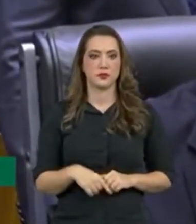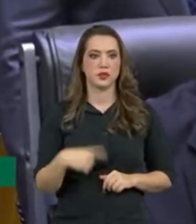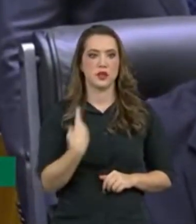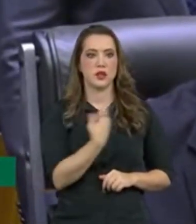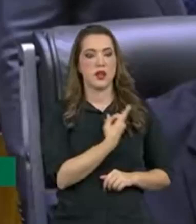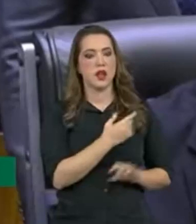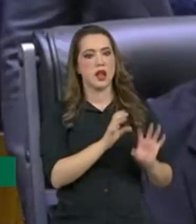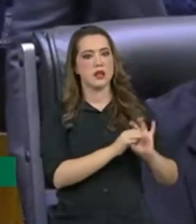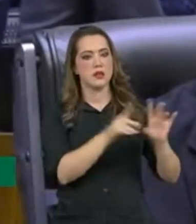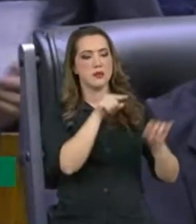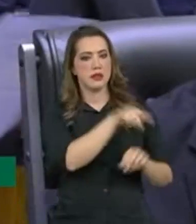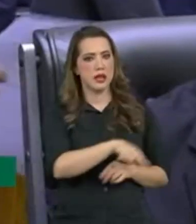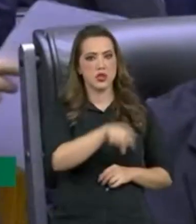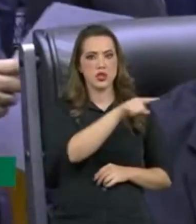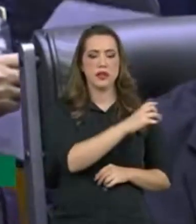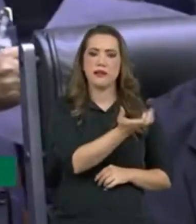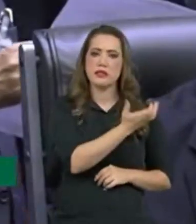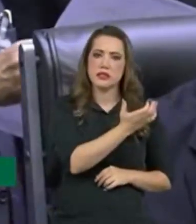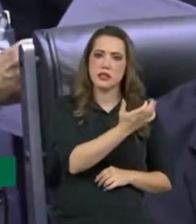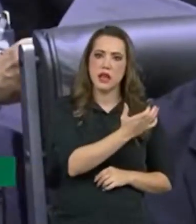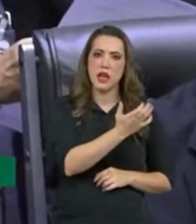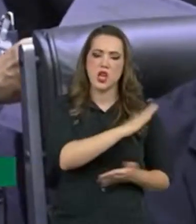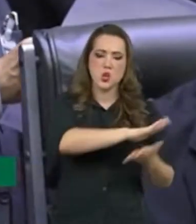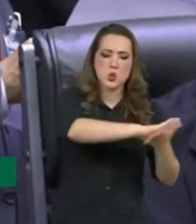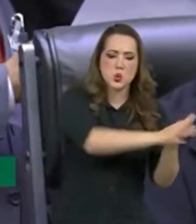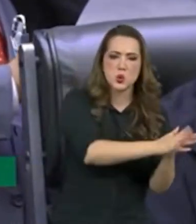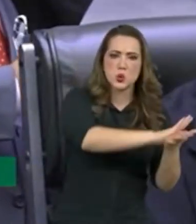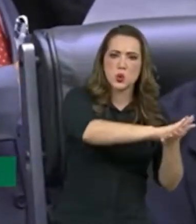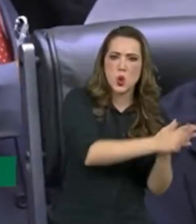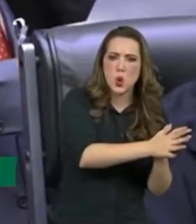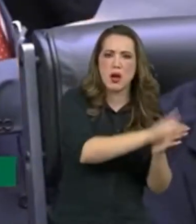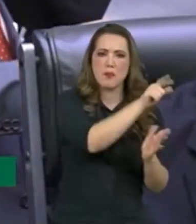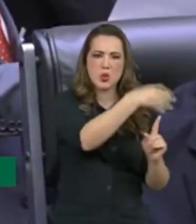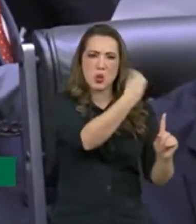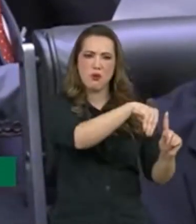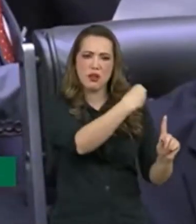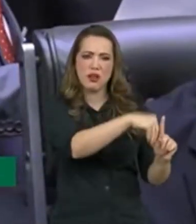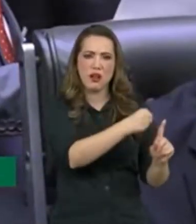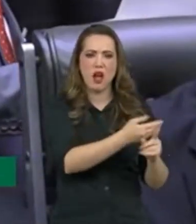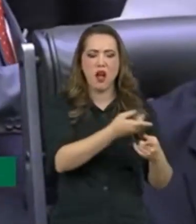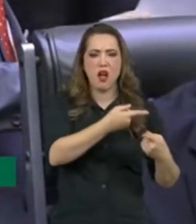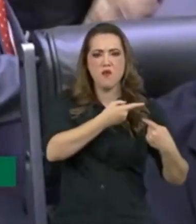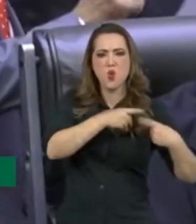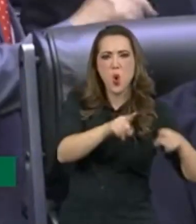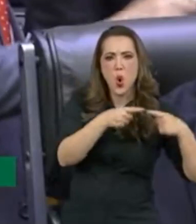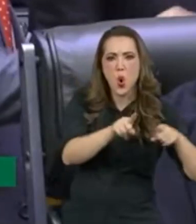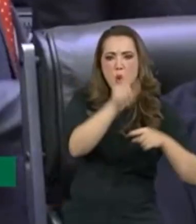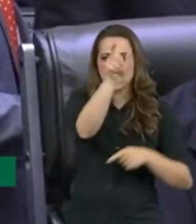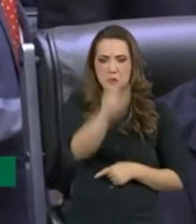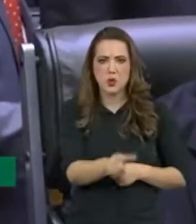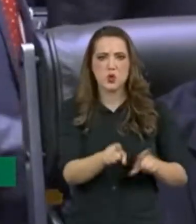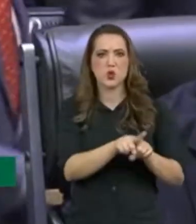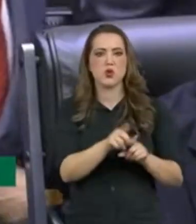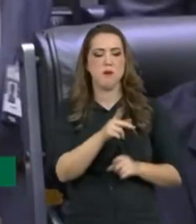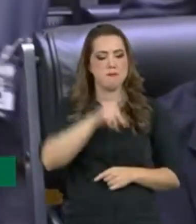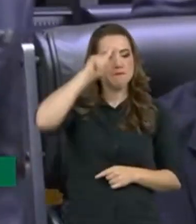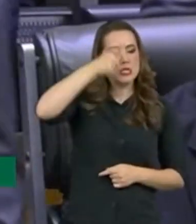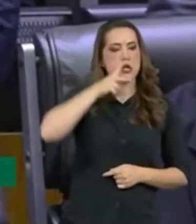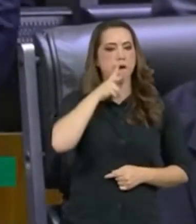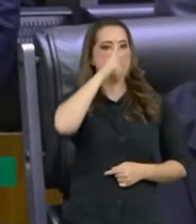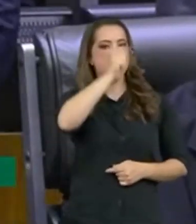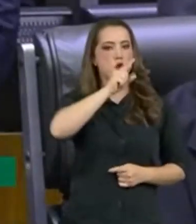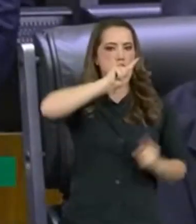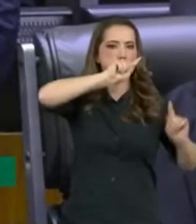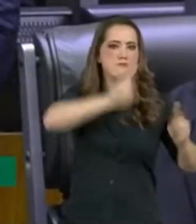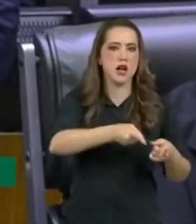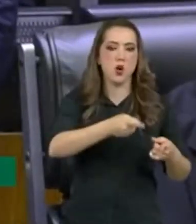A liberdade que eles pregam é a de oprimir o vulnerável, massacrar o oponente e impor a lei do mais forte acima das leis